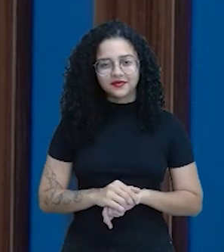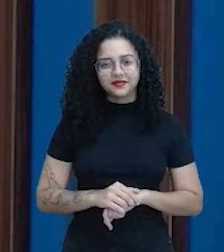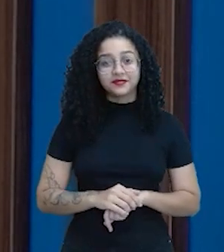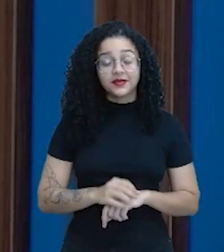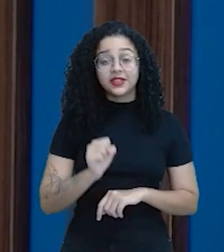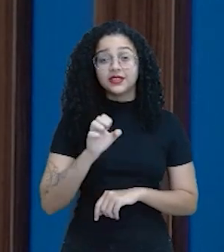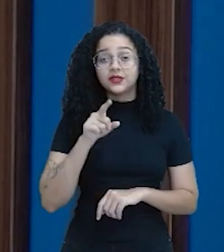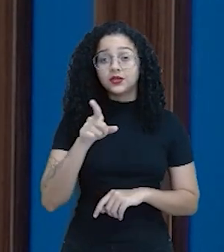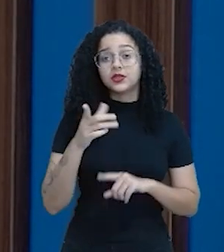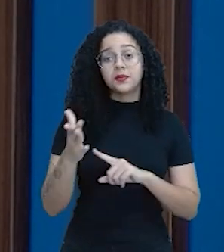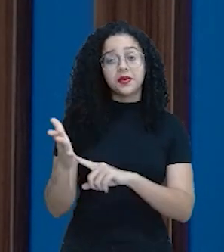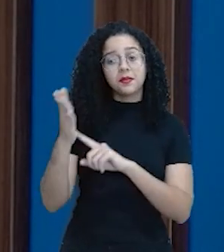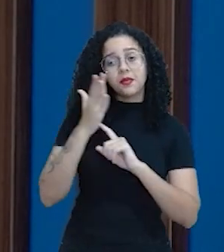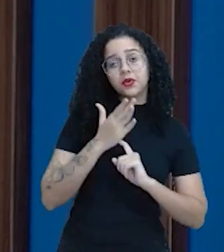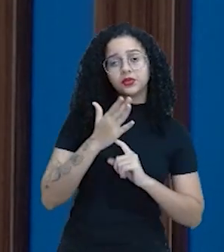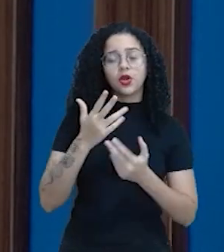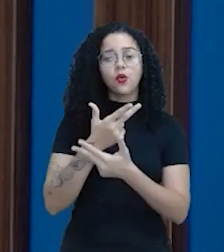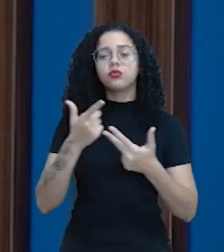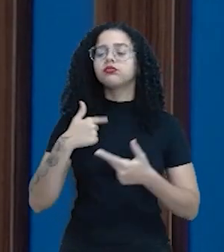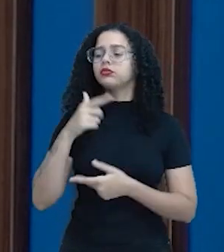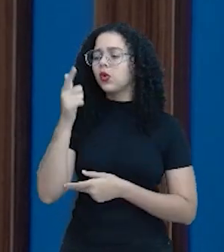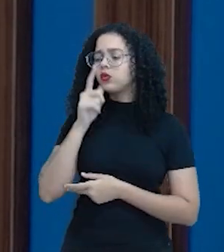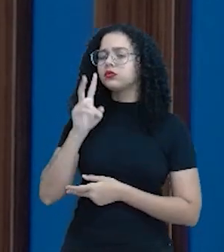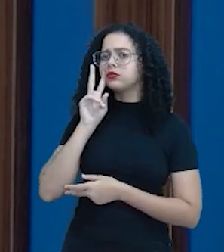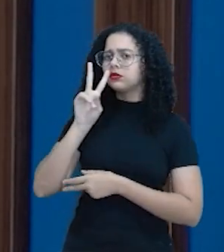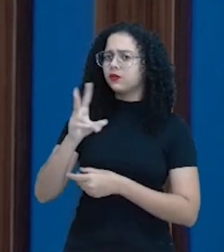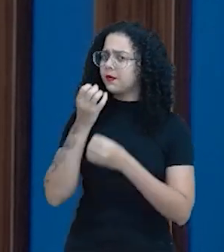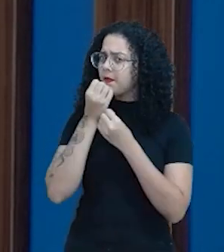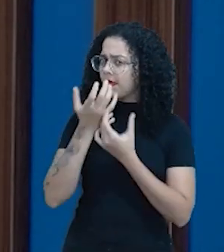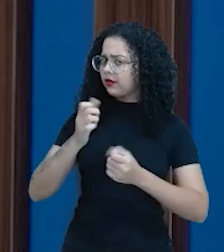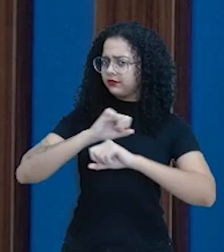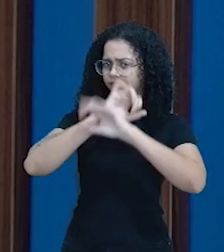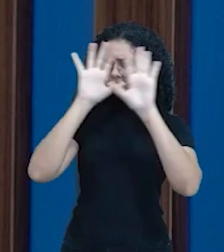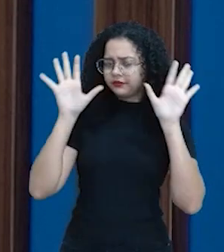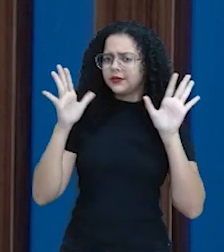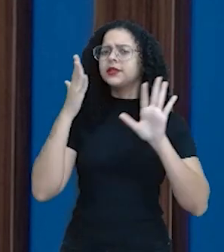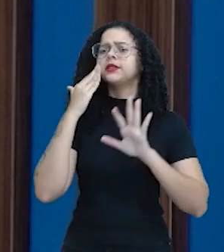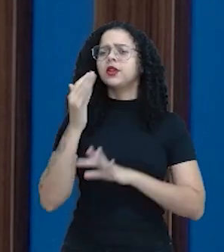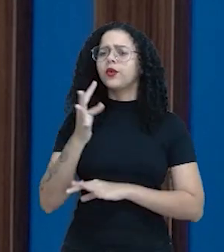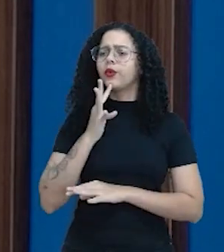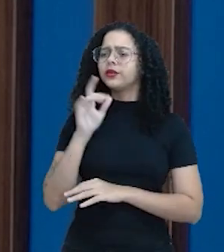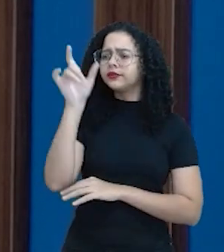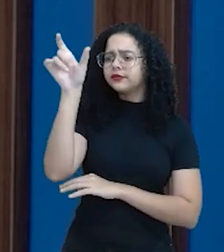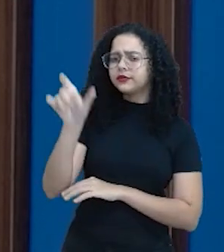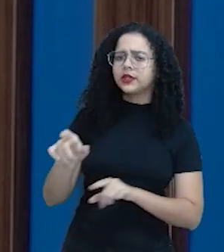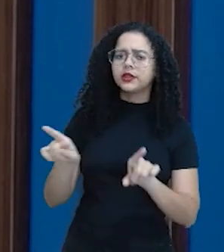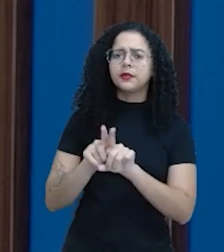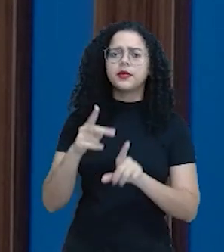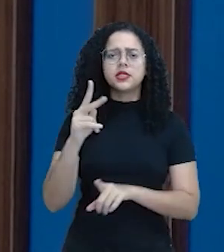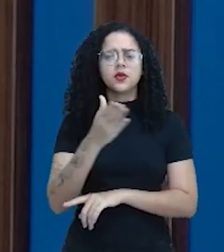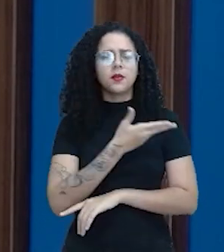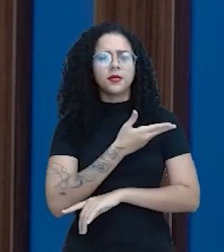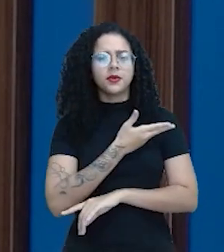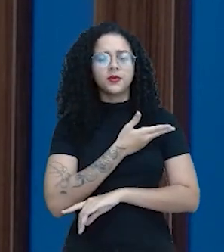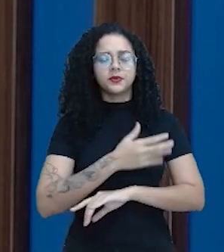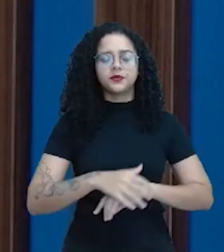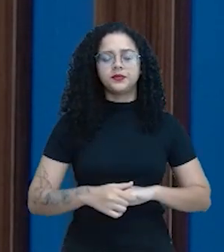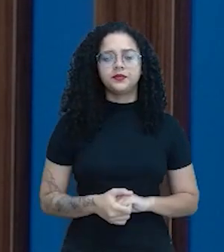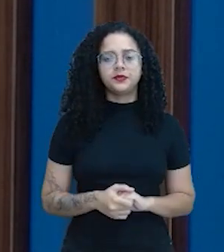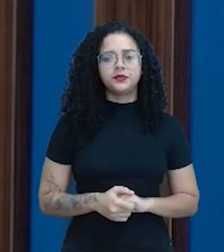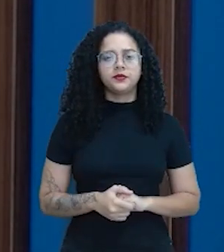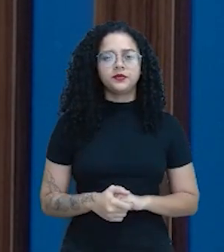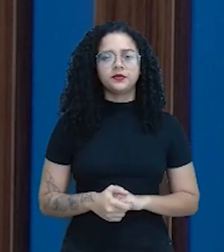Se você me mostrar coisas, eu enxergo muito bem. Sei reconhecer você e os seus amigos também.